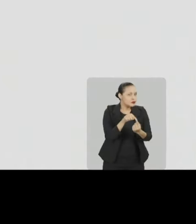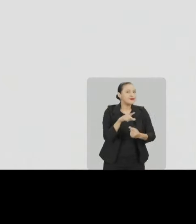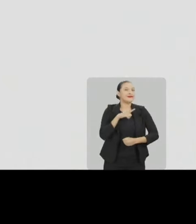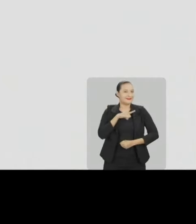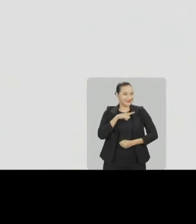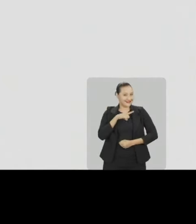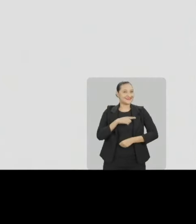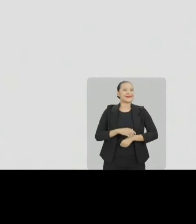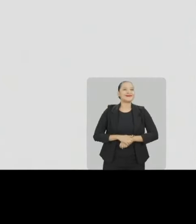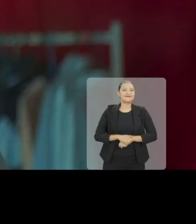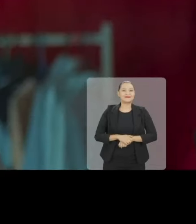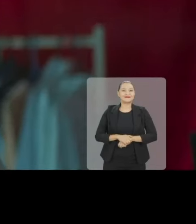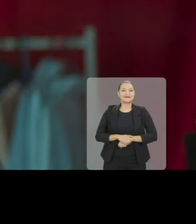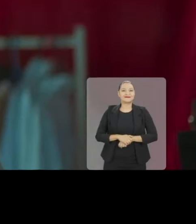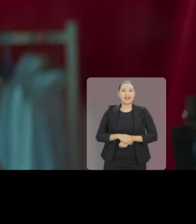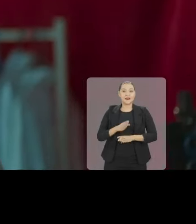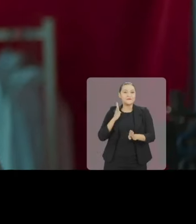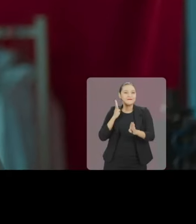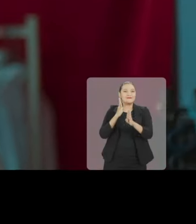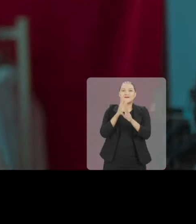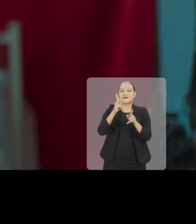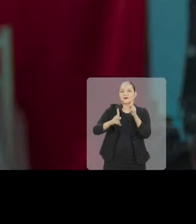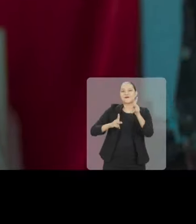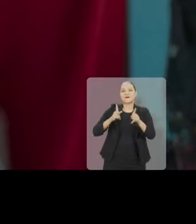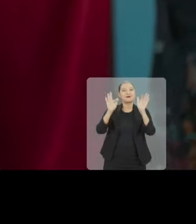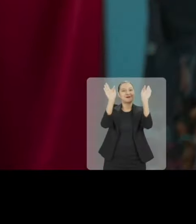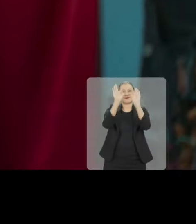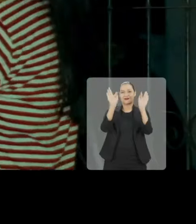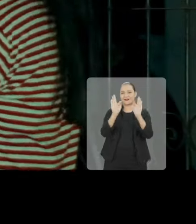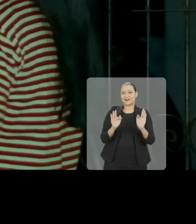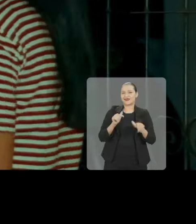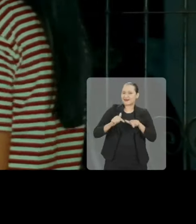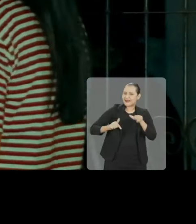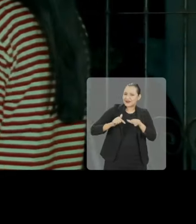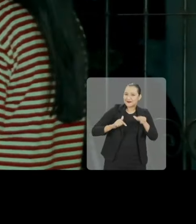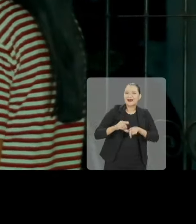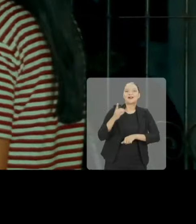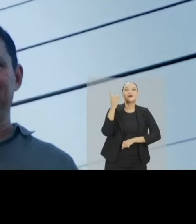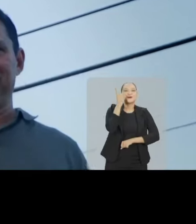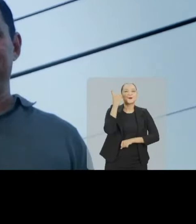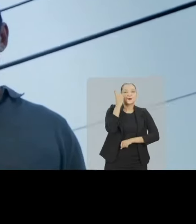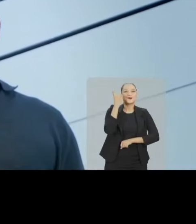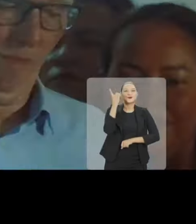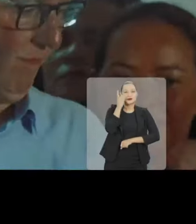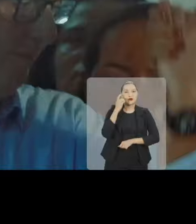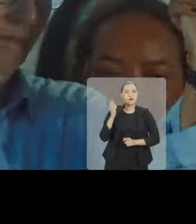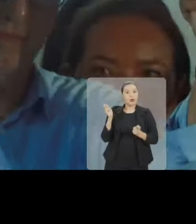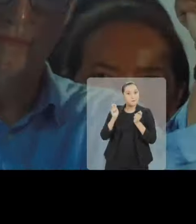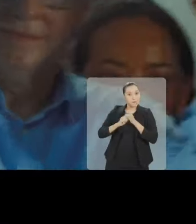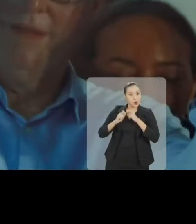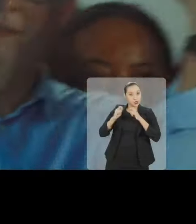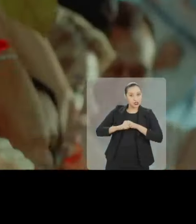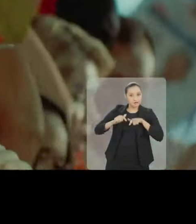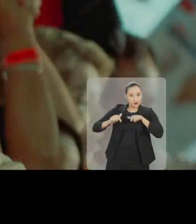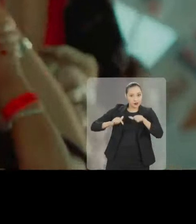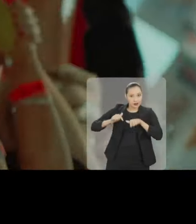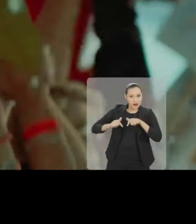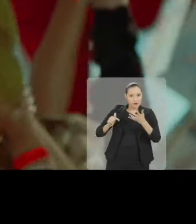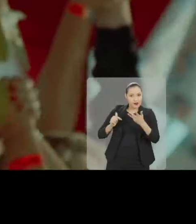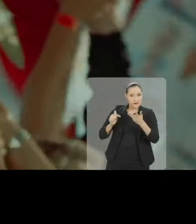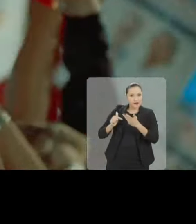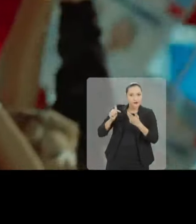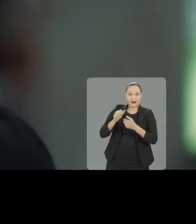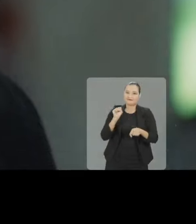Missão? Tem. Ver nossa gente feliz. Trabalha por isso todo dia. Quem foi capaz de fazer isso